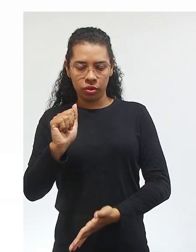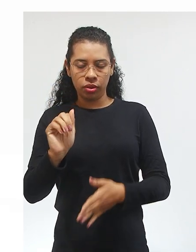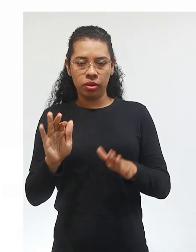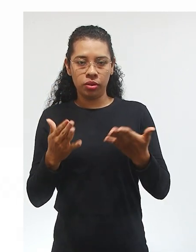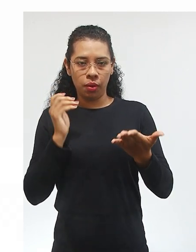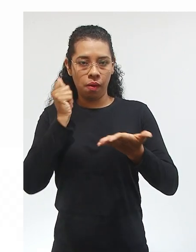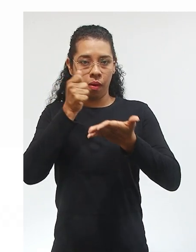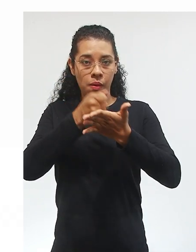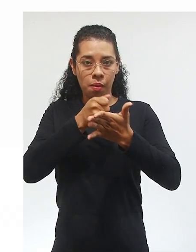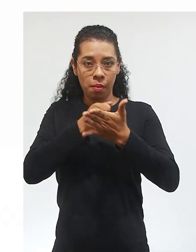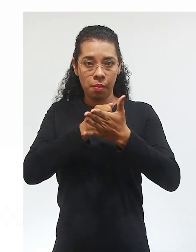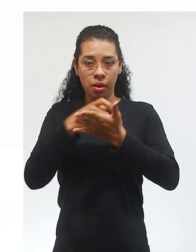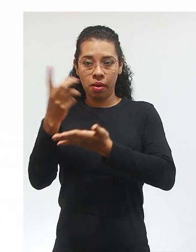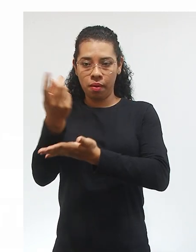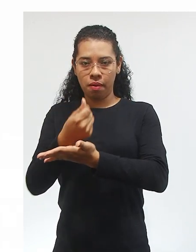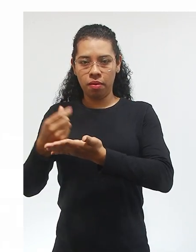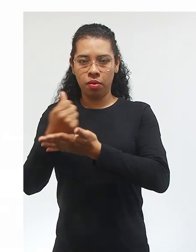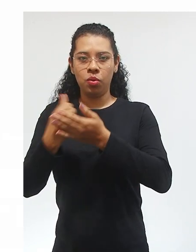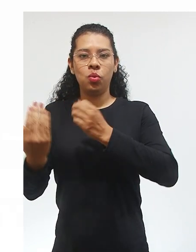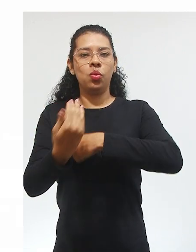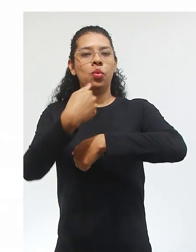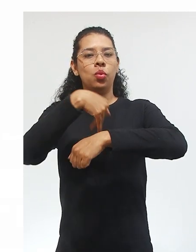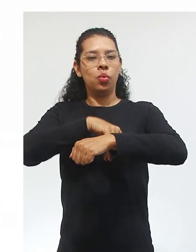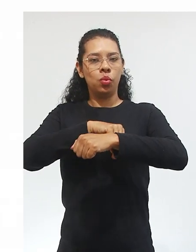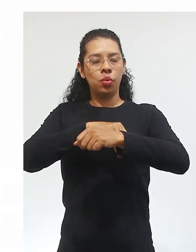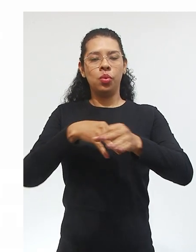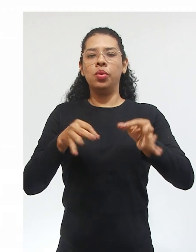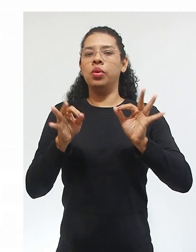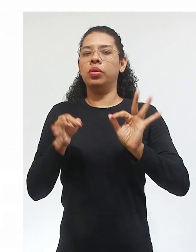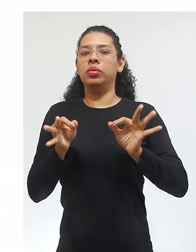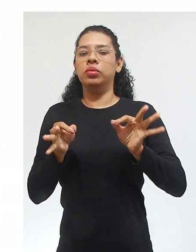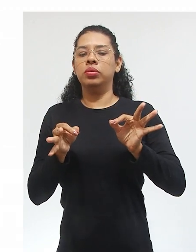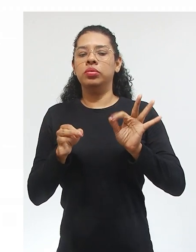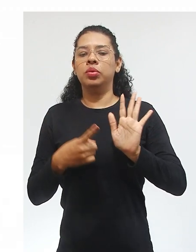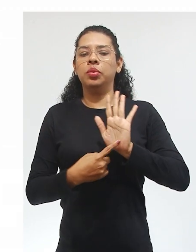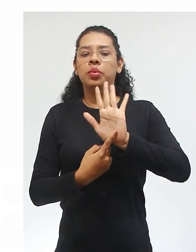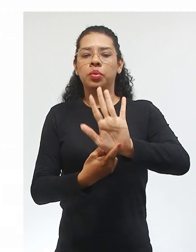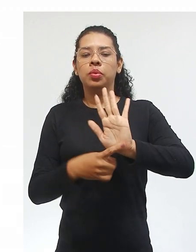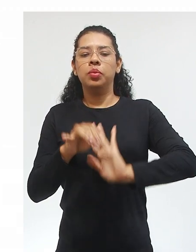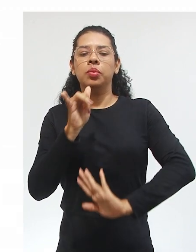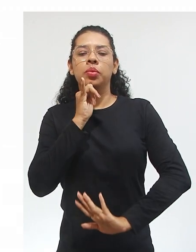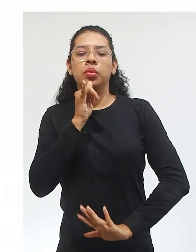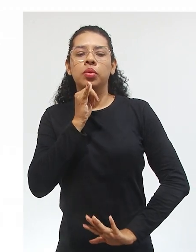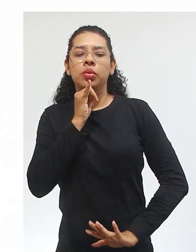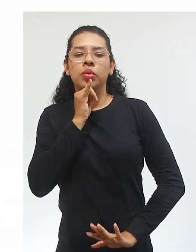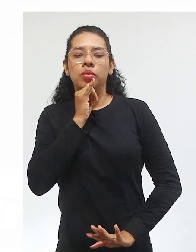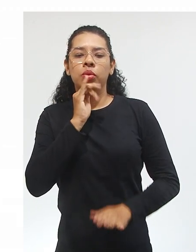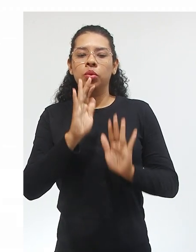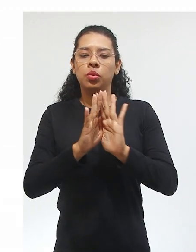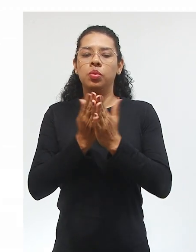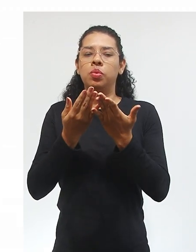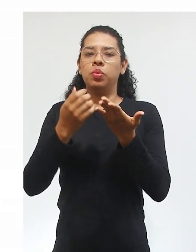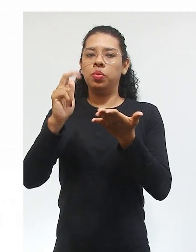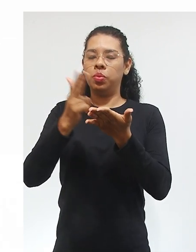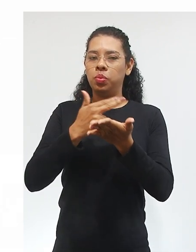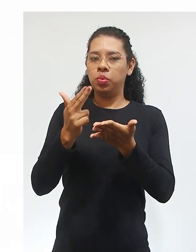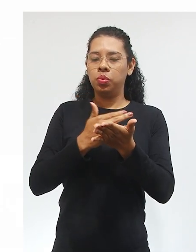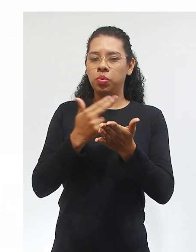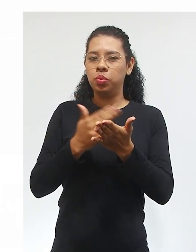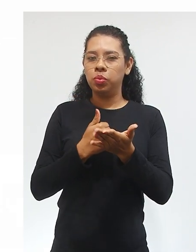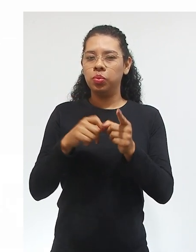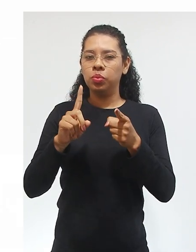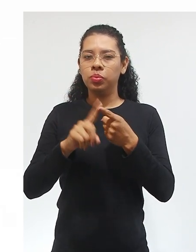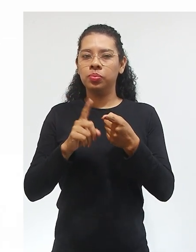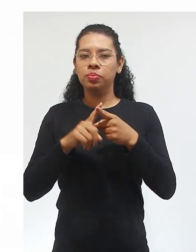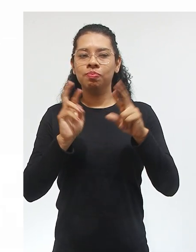caixa. Lembrando que eu estou seguindo aqui os livros, exemplos do professor Marion. Por quê? Vocês vão ver mais na frente que